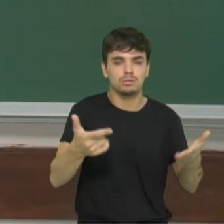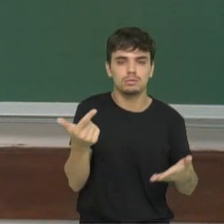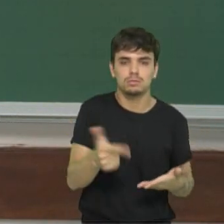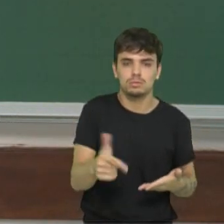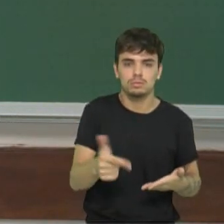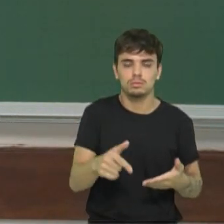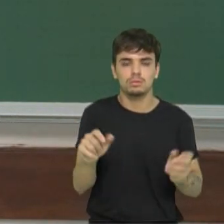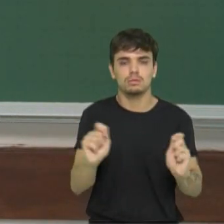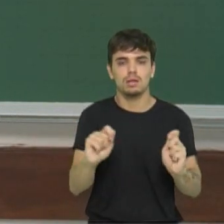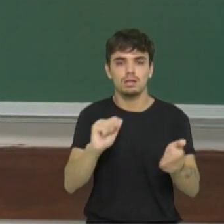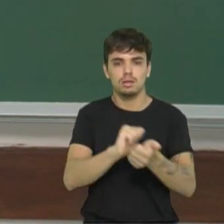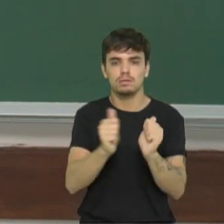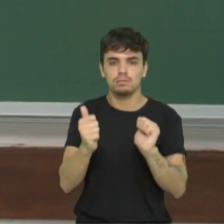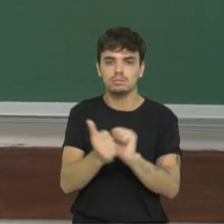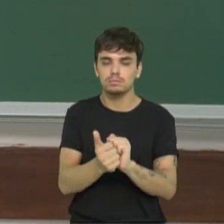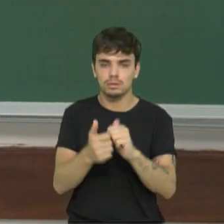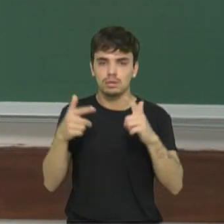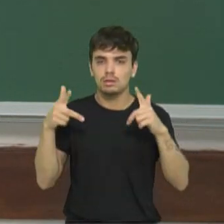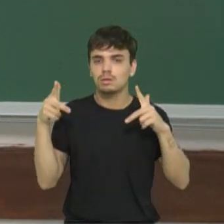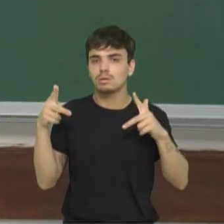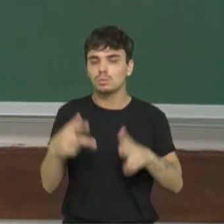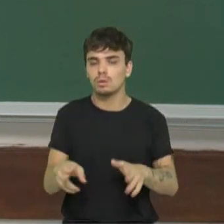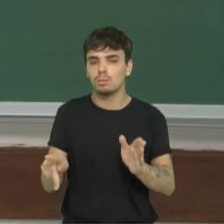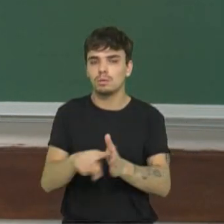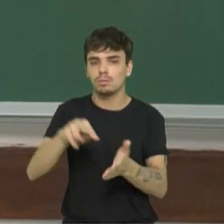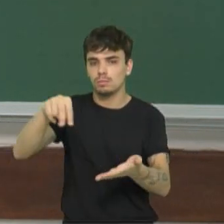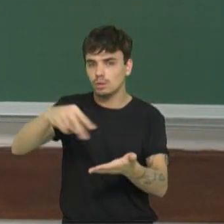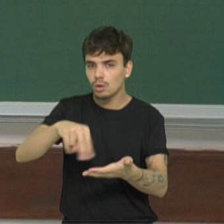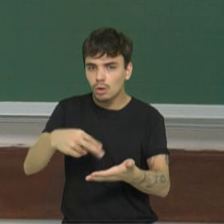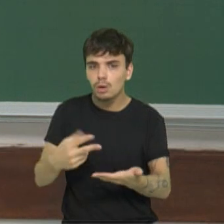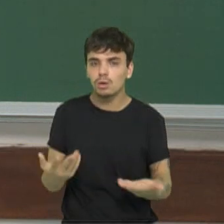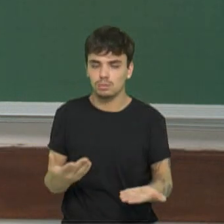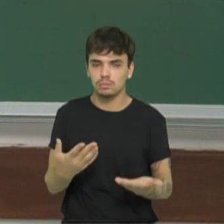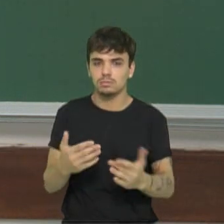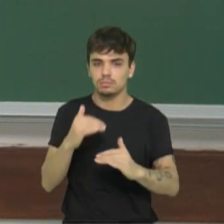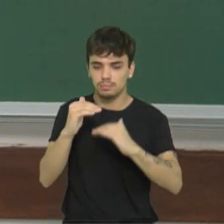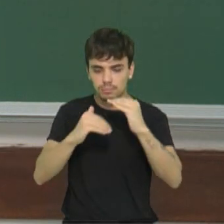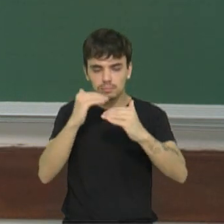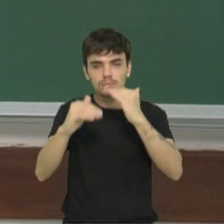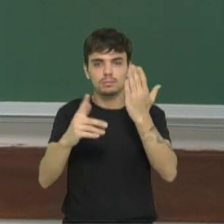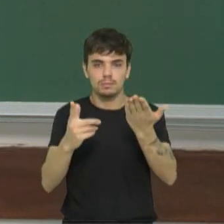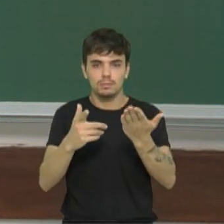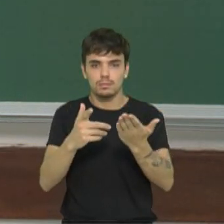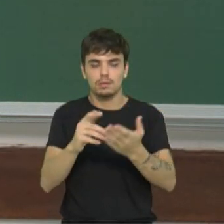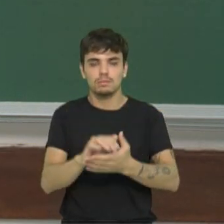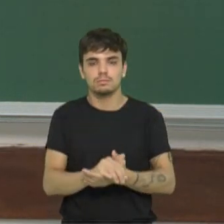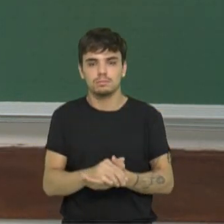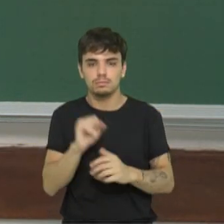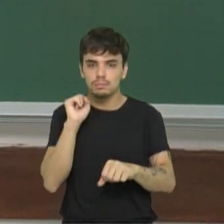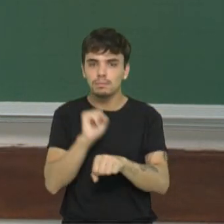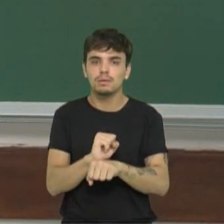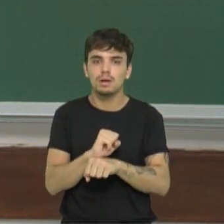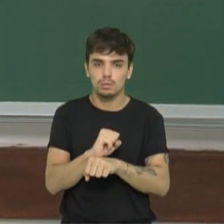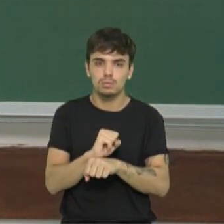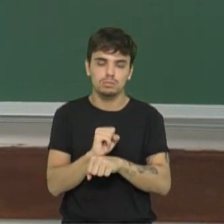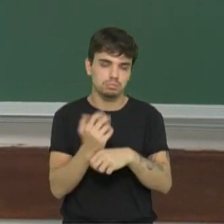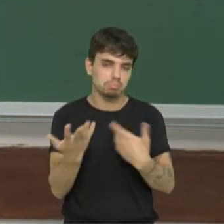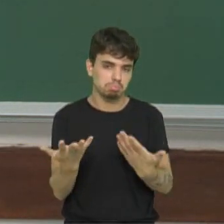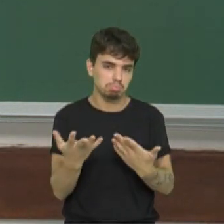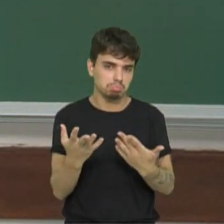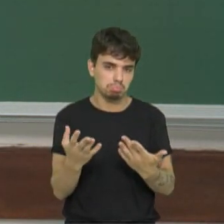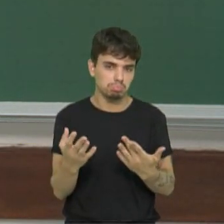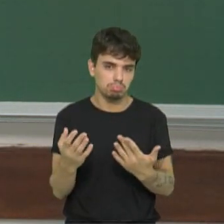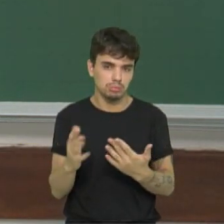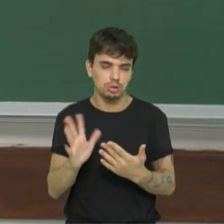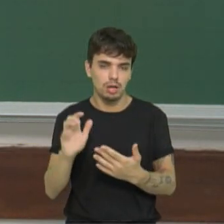muitos adeptos, né? Como os dançarinos, né? Os precursores dela acabaram parando as suas carreiras, né? Acabaram